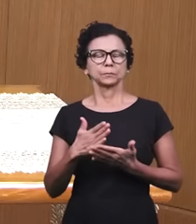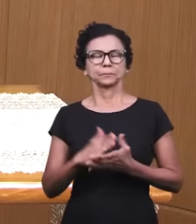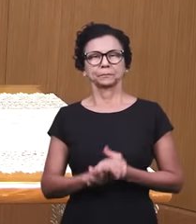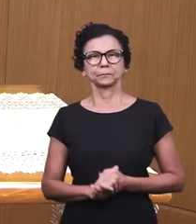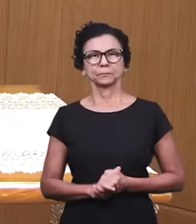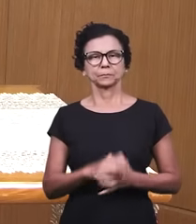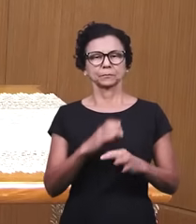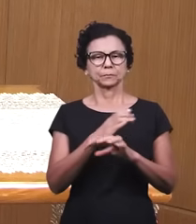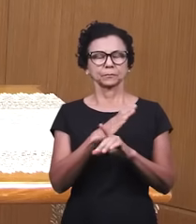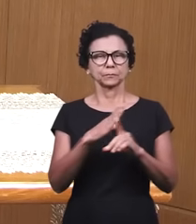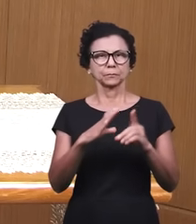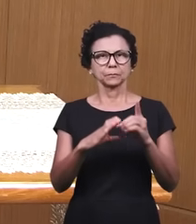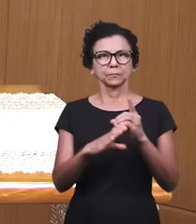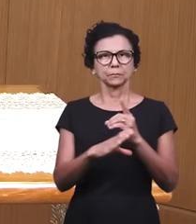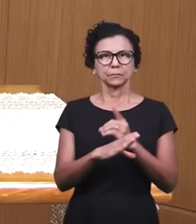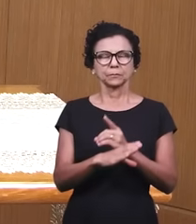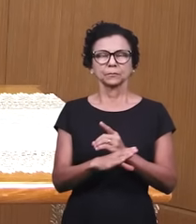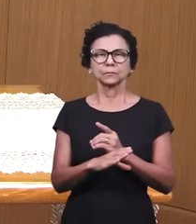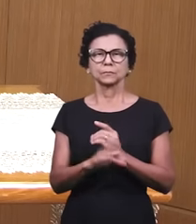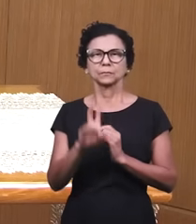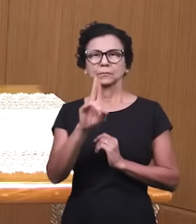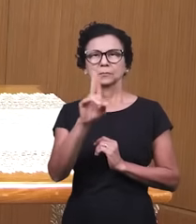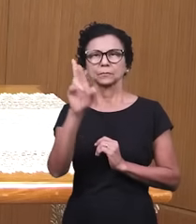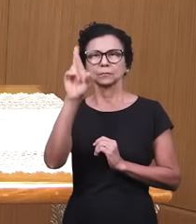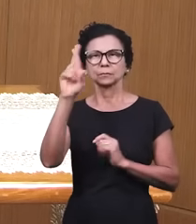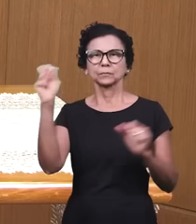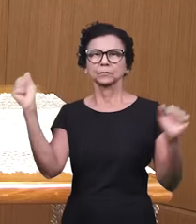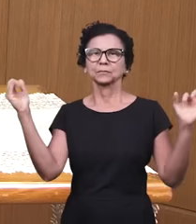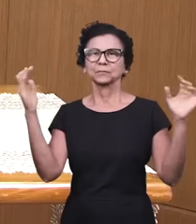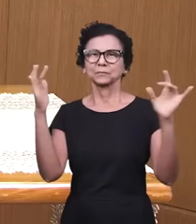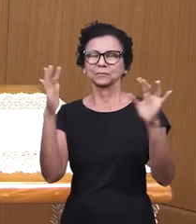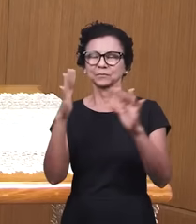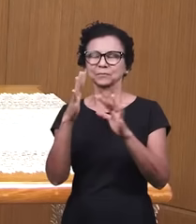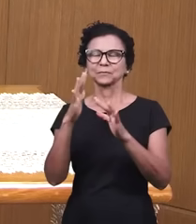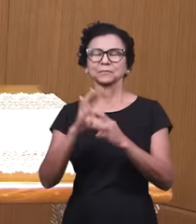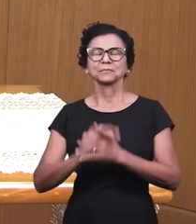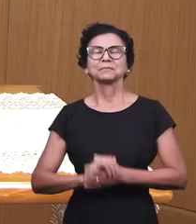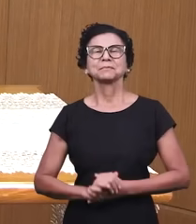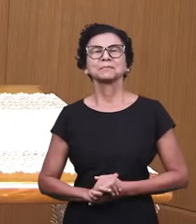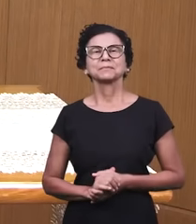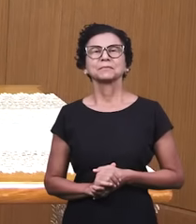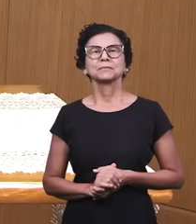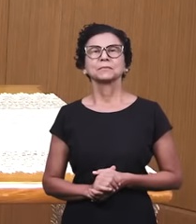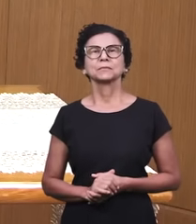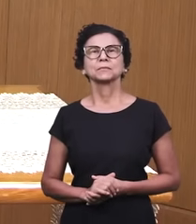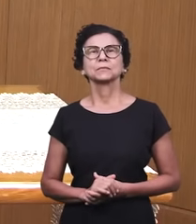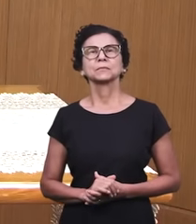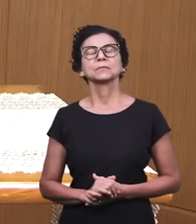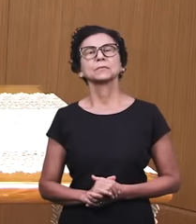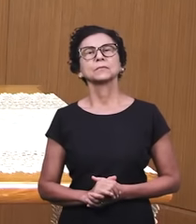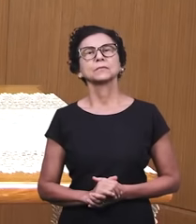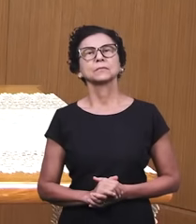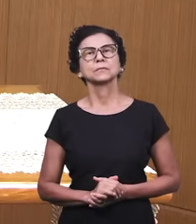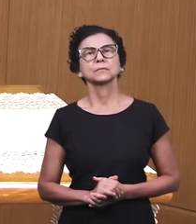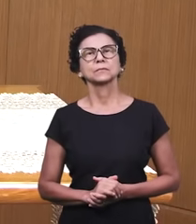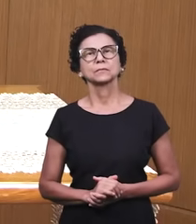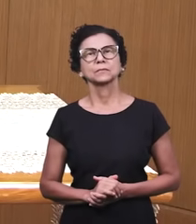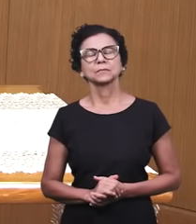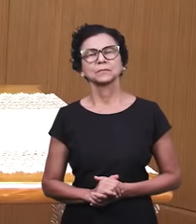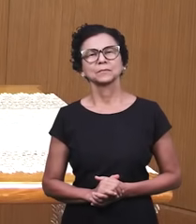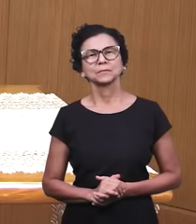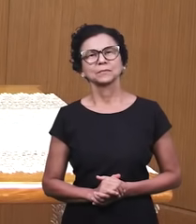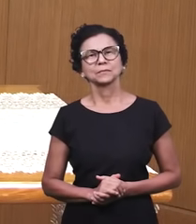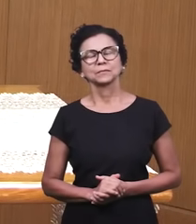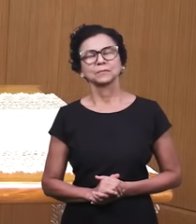a mais um culto de glorificação e louvor ao nome do Senhor. Eu te convido aonde você